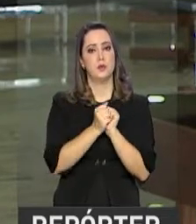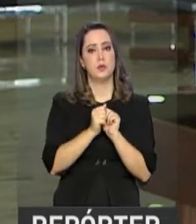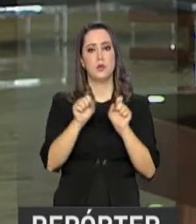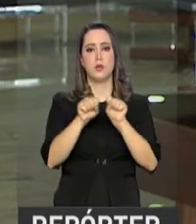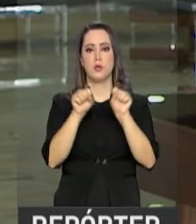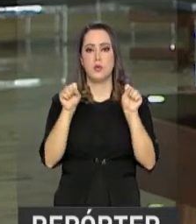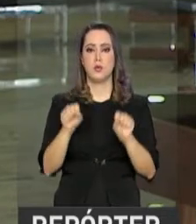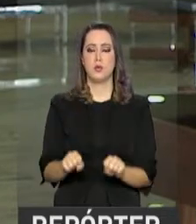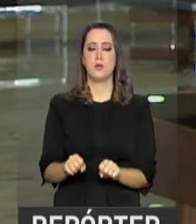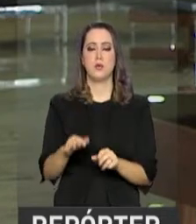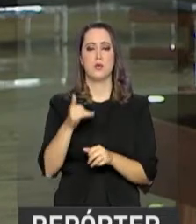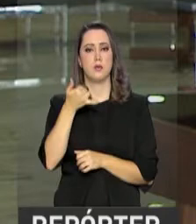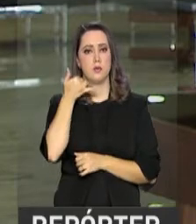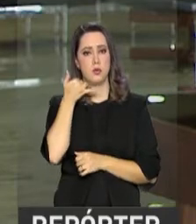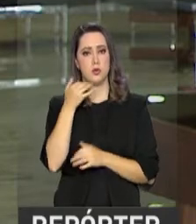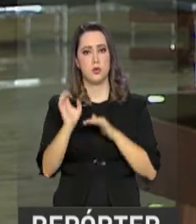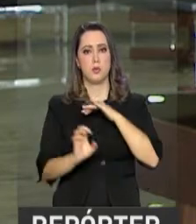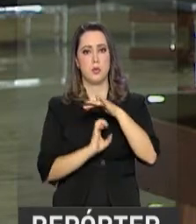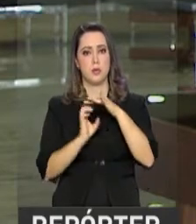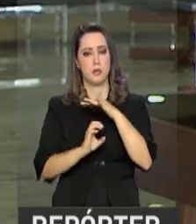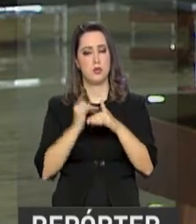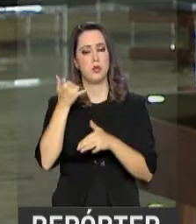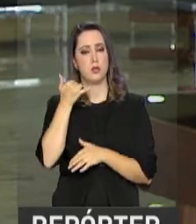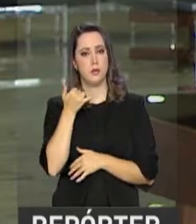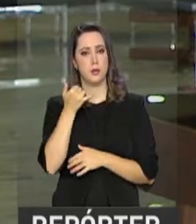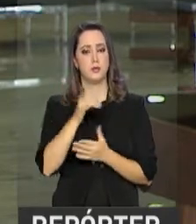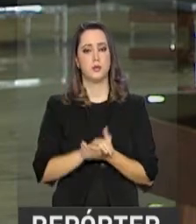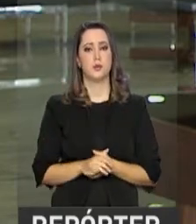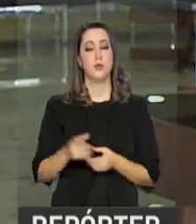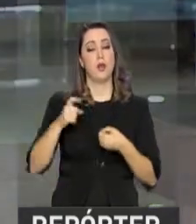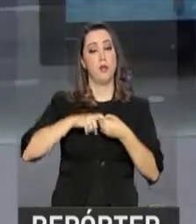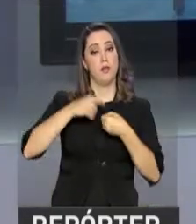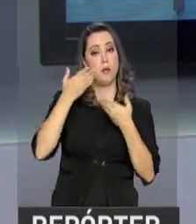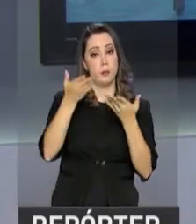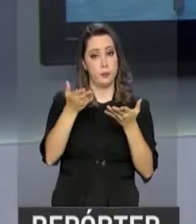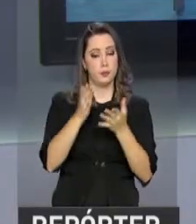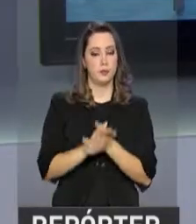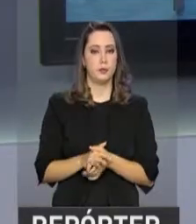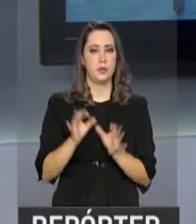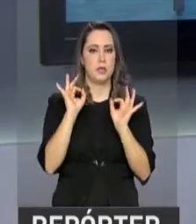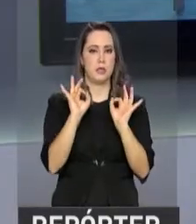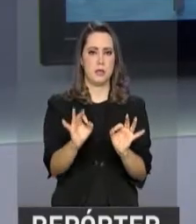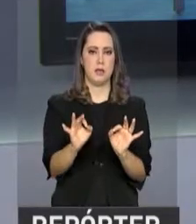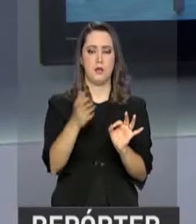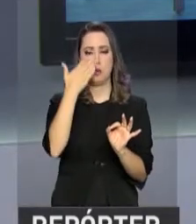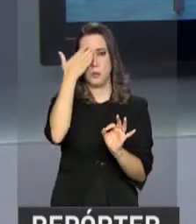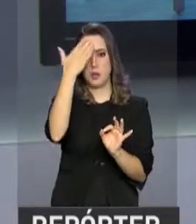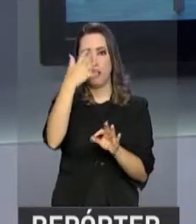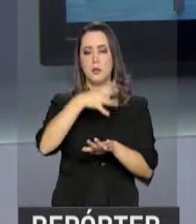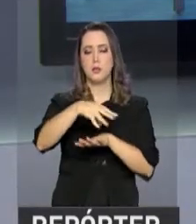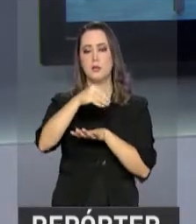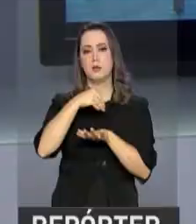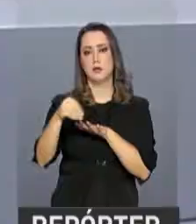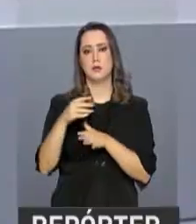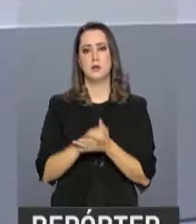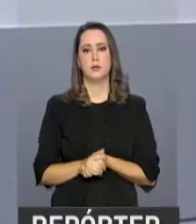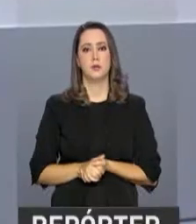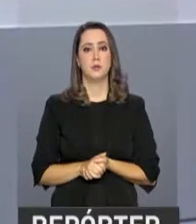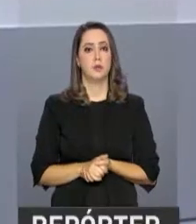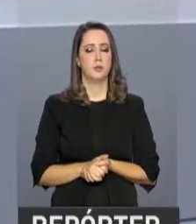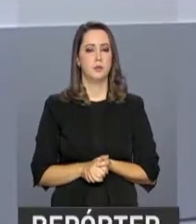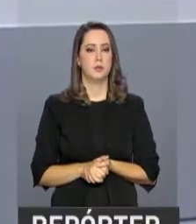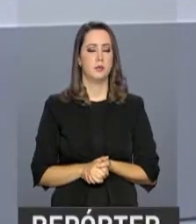às operadoras de telefonia móvel eu voto com você no estúdio roberto tá certo paulo obrigado pelas informações